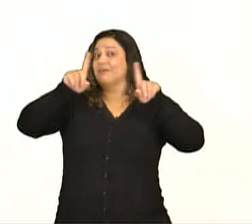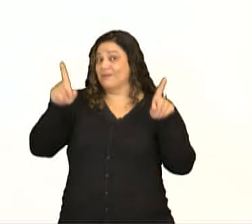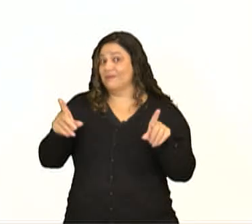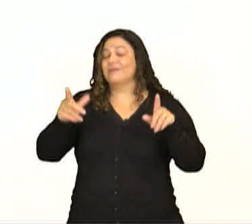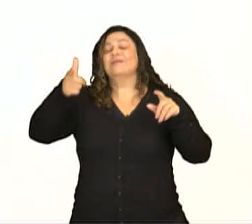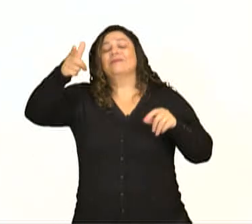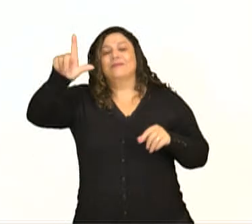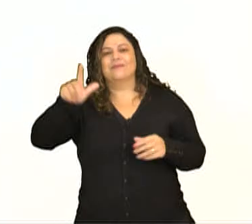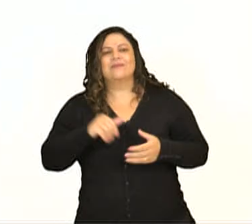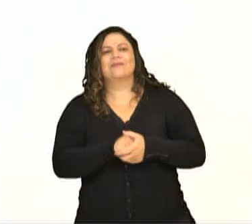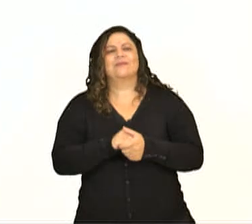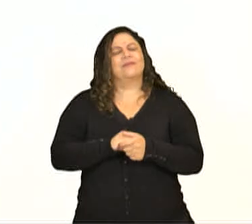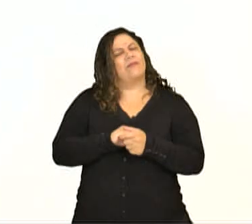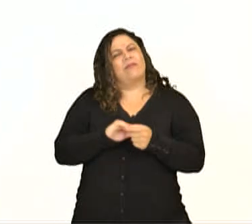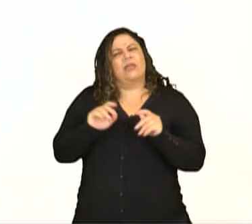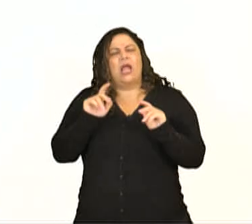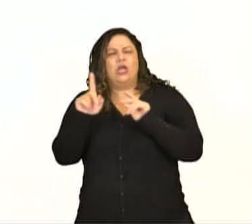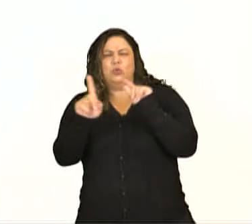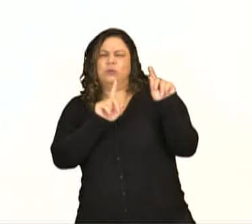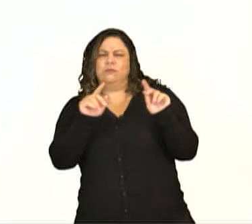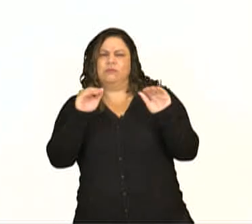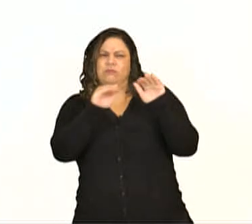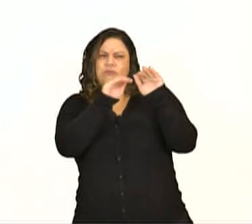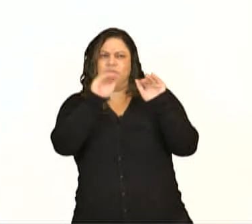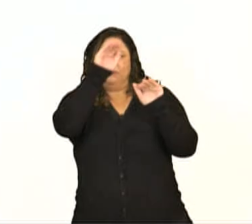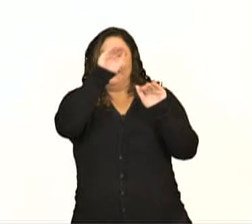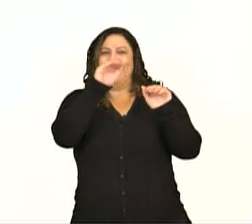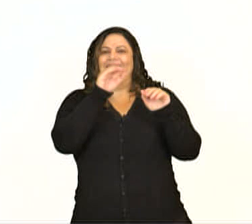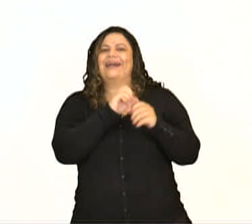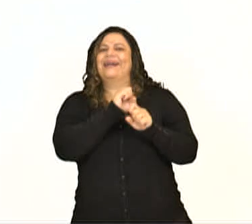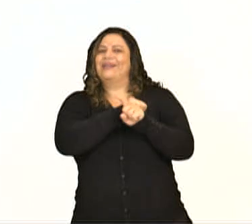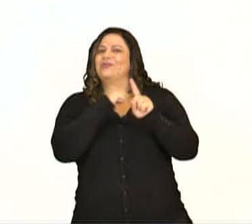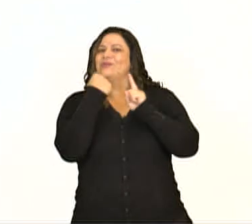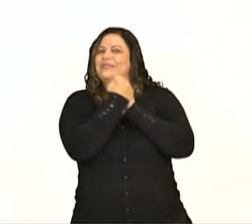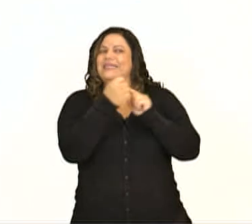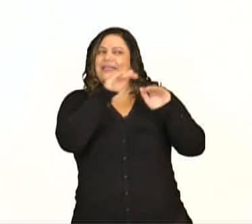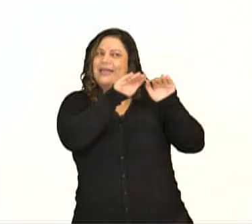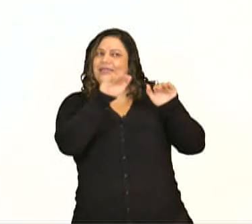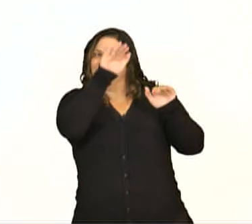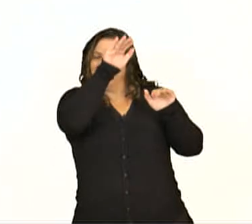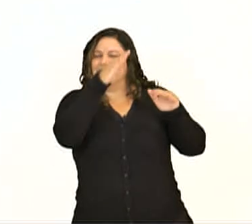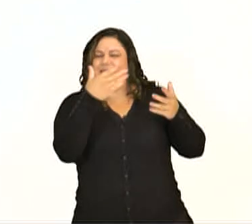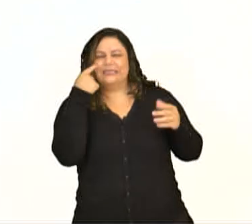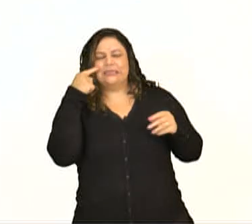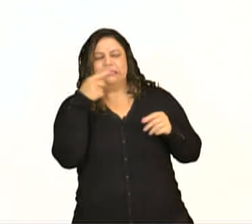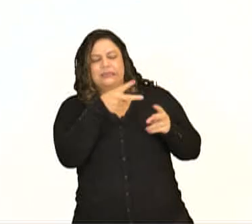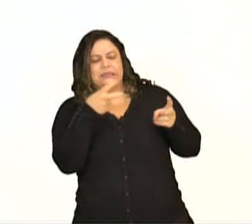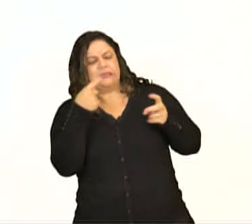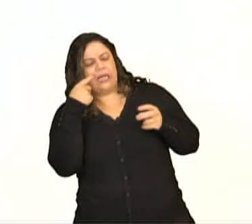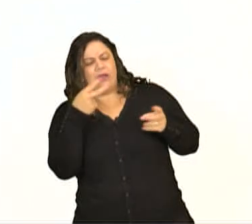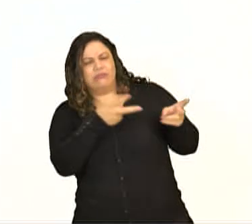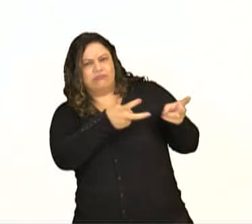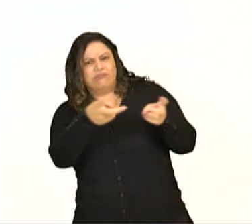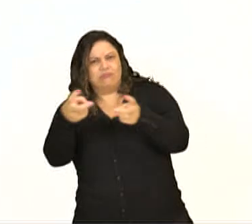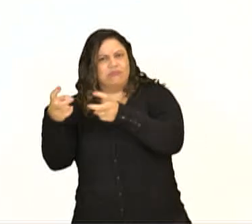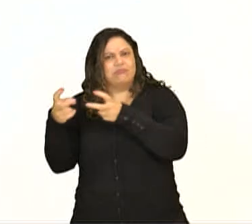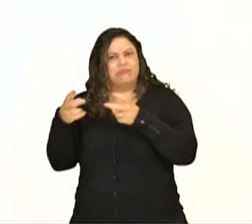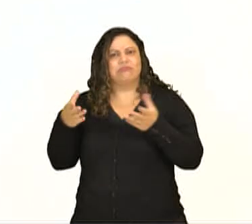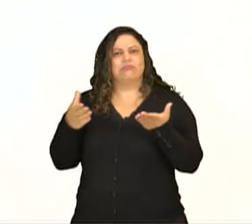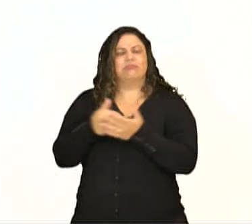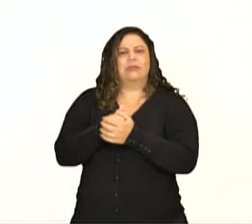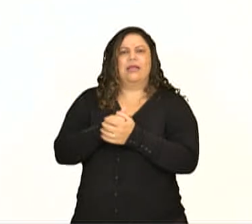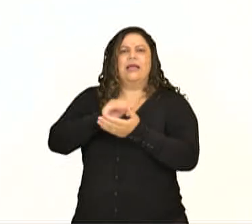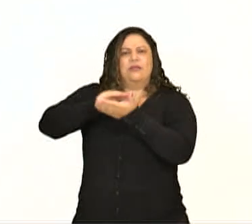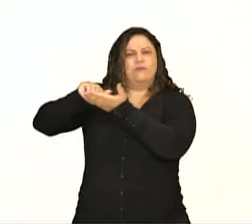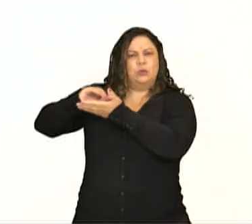menos sensual agradavam as classes mais altas, e daí que o banimento foi ignorado. Então, como nós conversamos sempre sobre vários